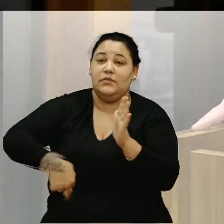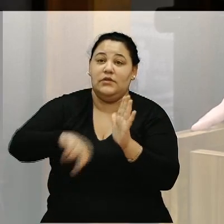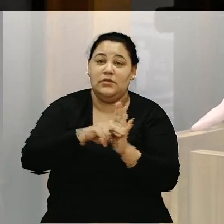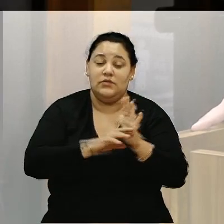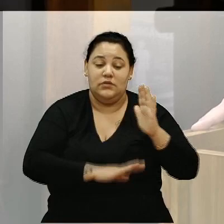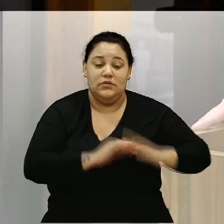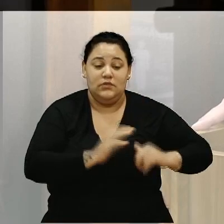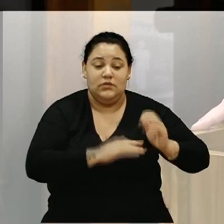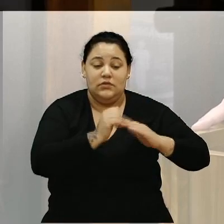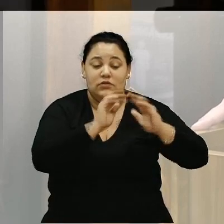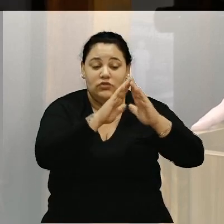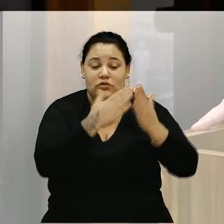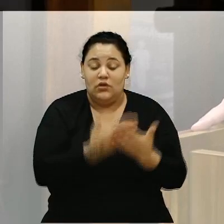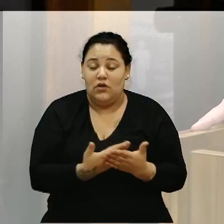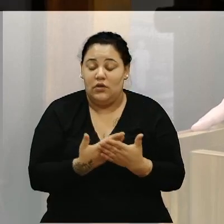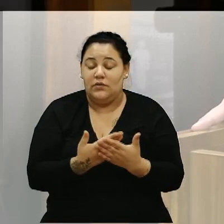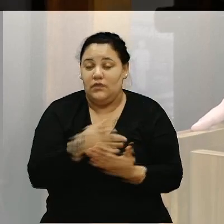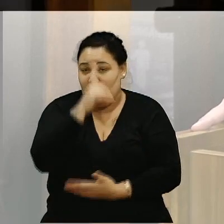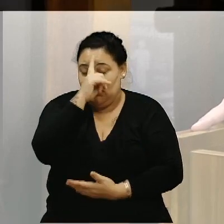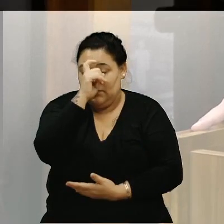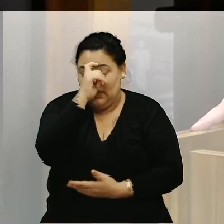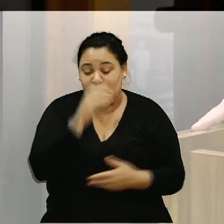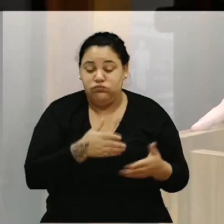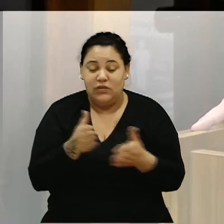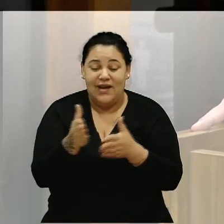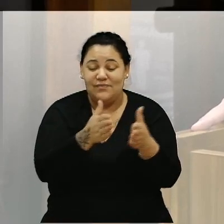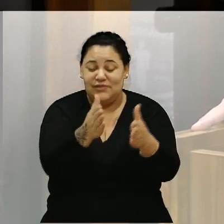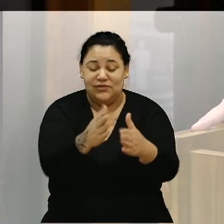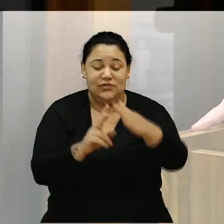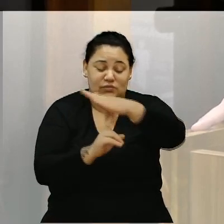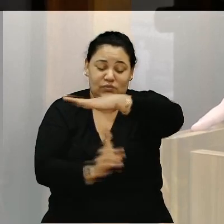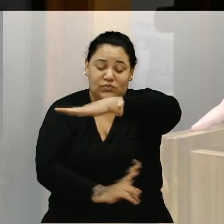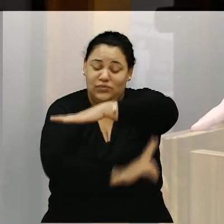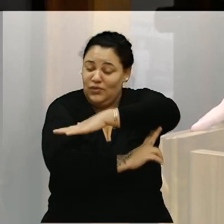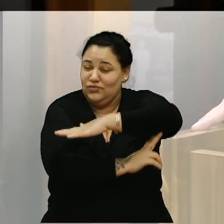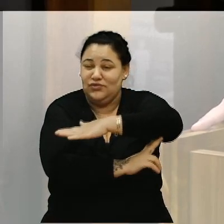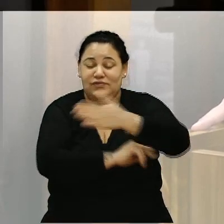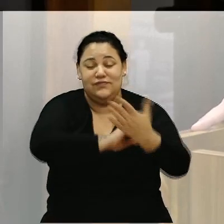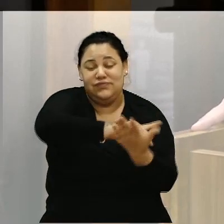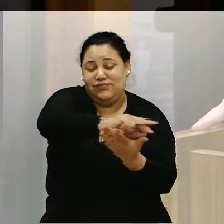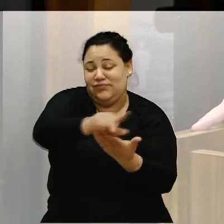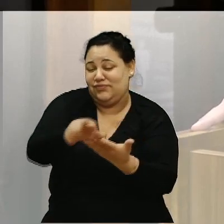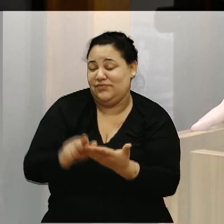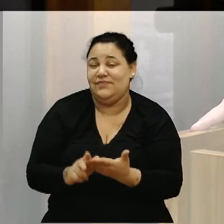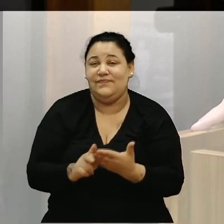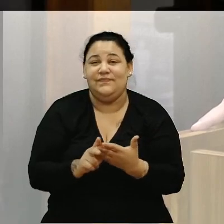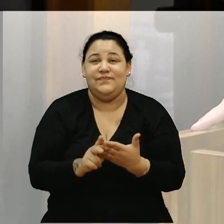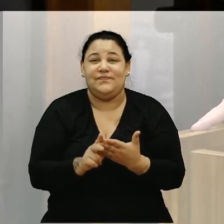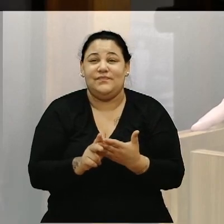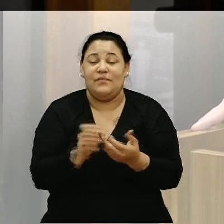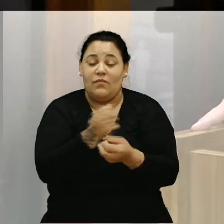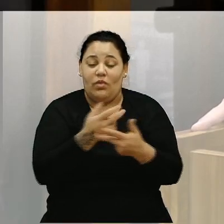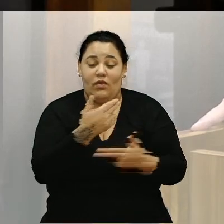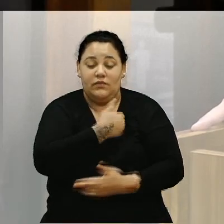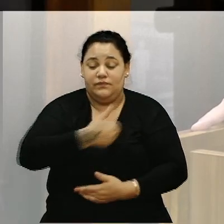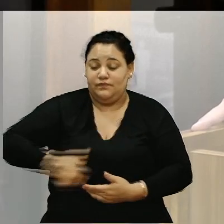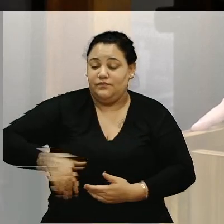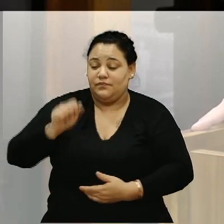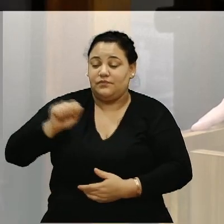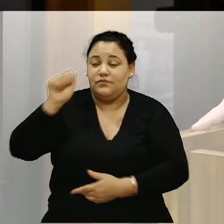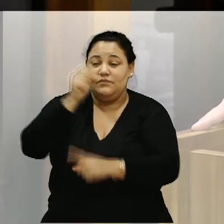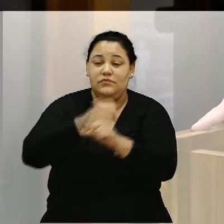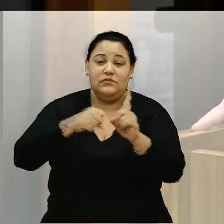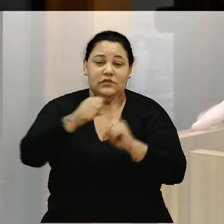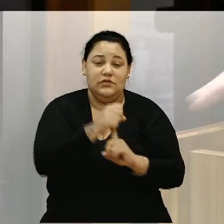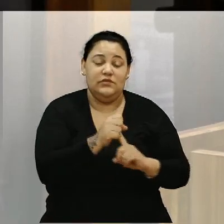escolas, hospitais, rodovias, estradas, pontes, edificações e equipamentos públicos, centros de assistência social e casas